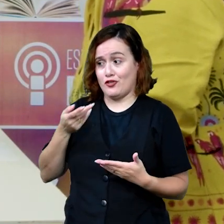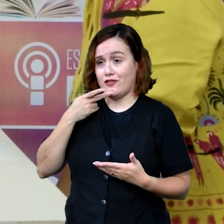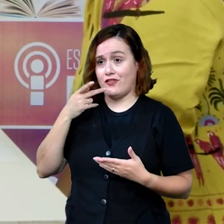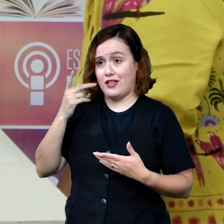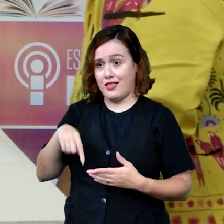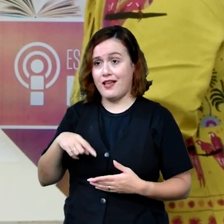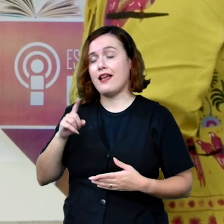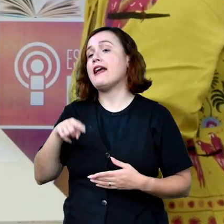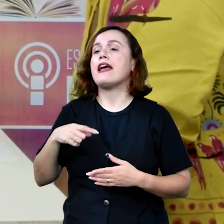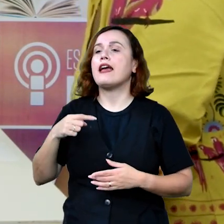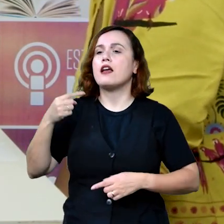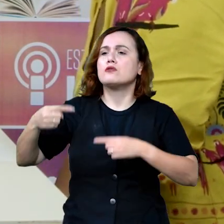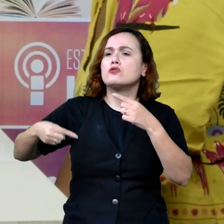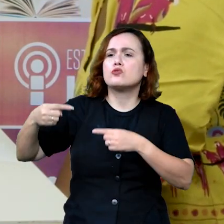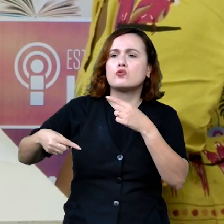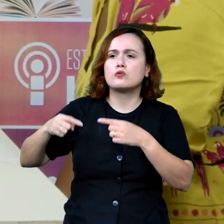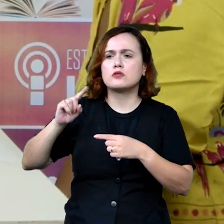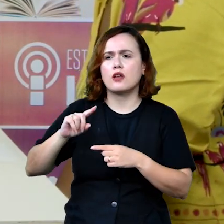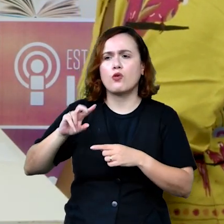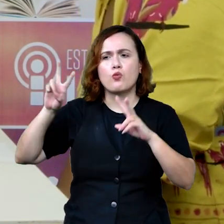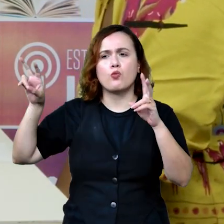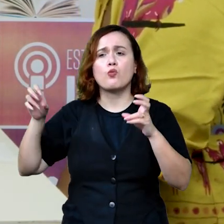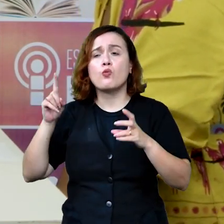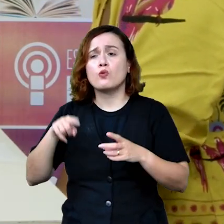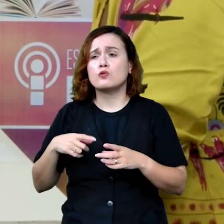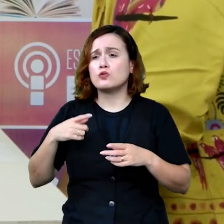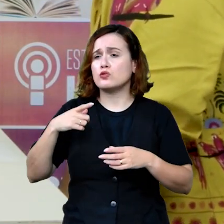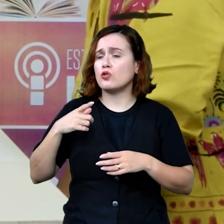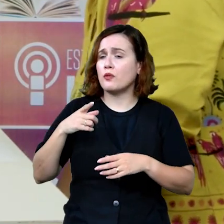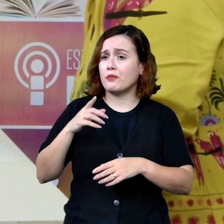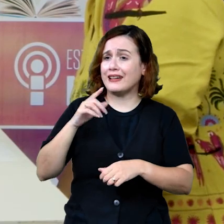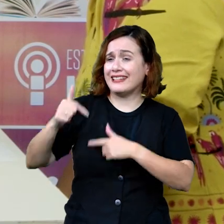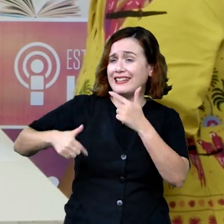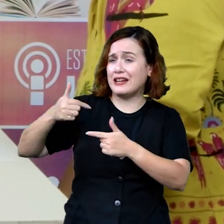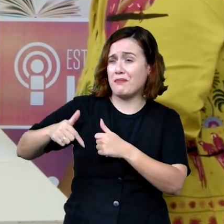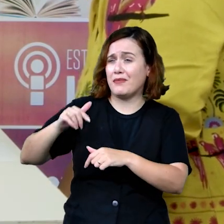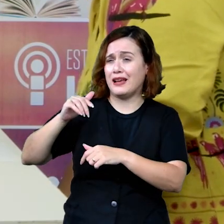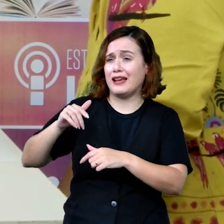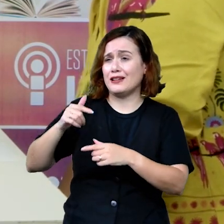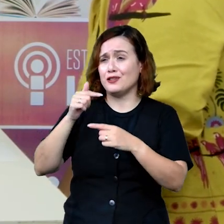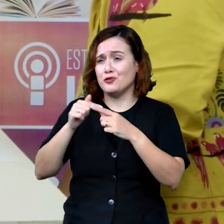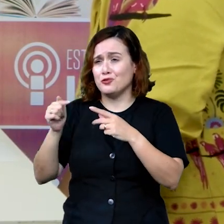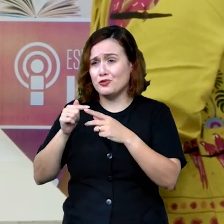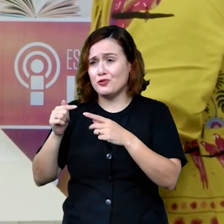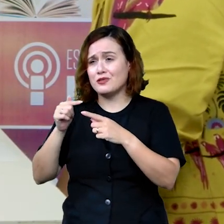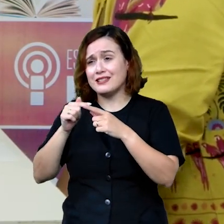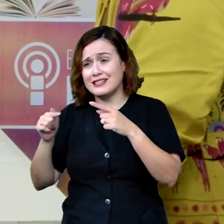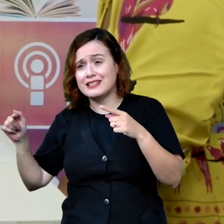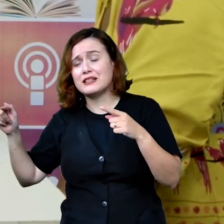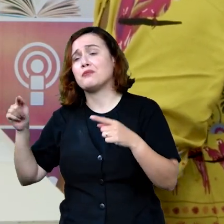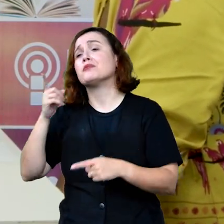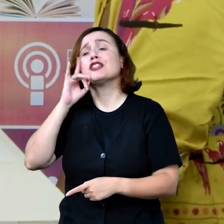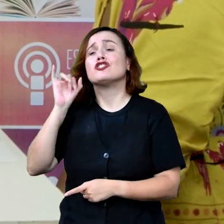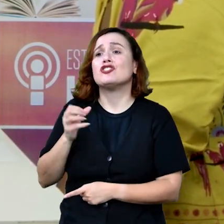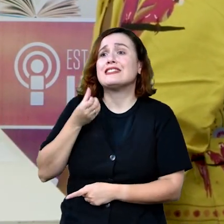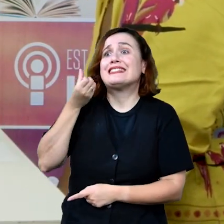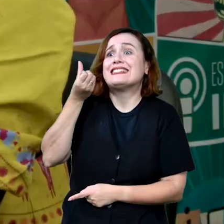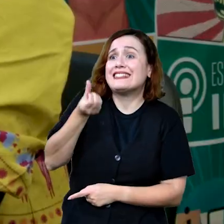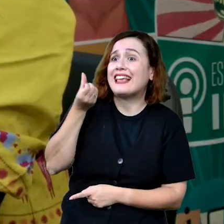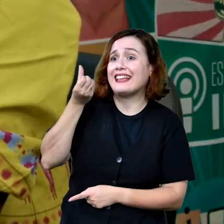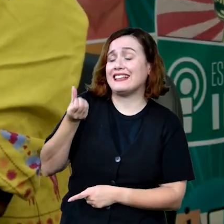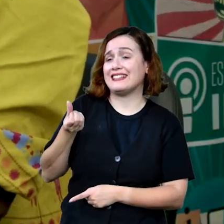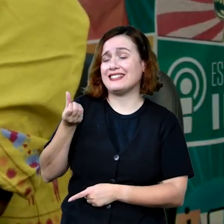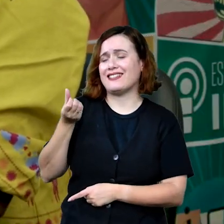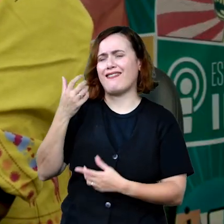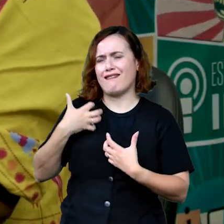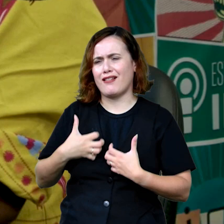escala 6x1. Então, o descanso ele é revolucionário, a gente precisa descansar. Ou seja, quem me segue nas